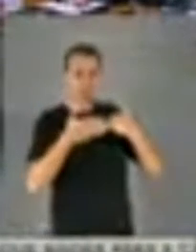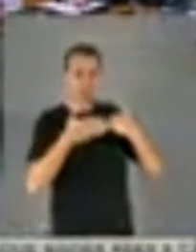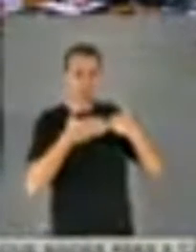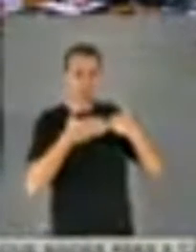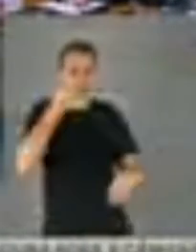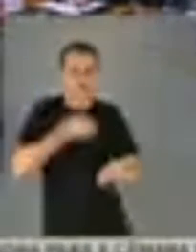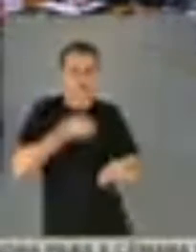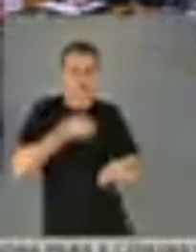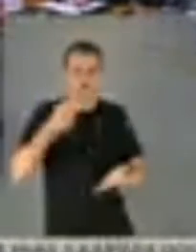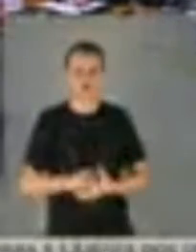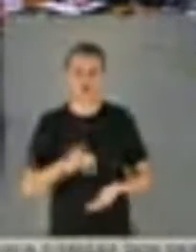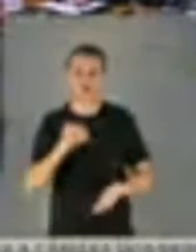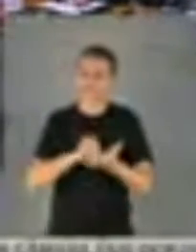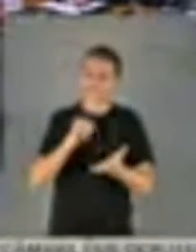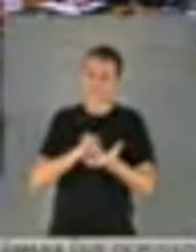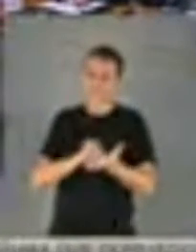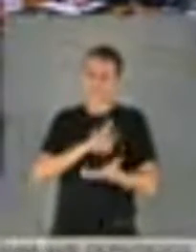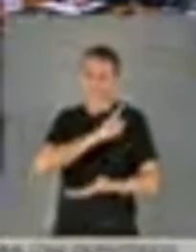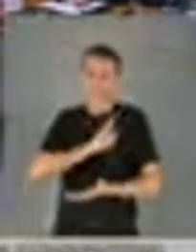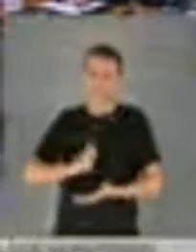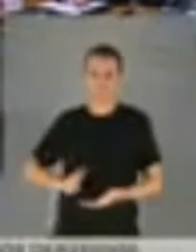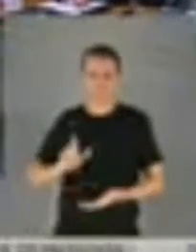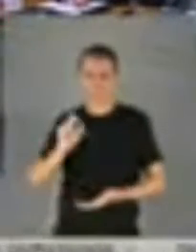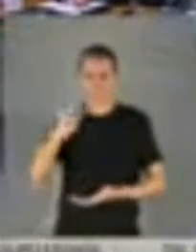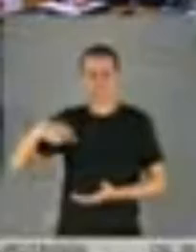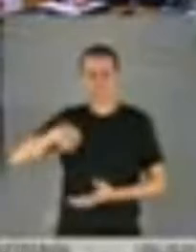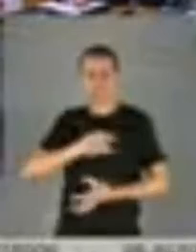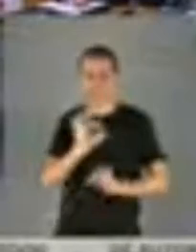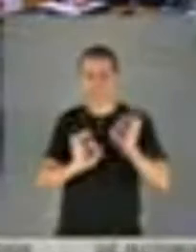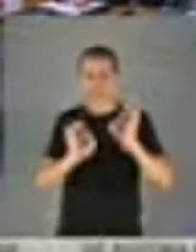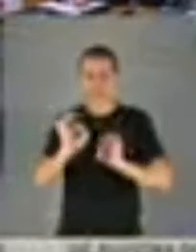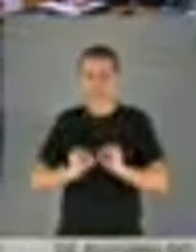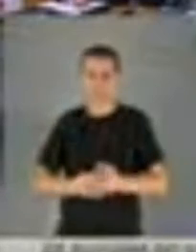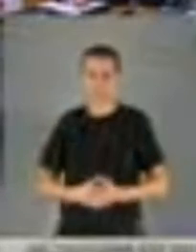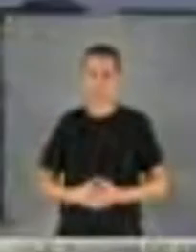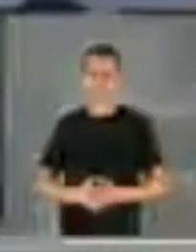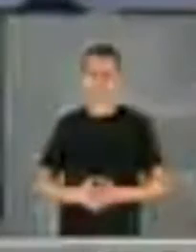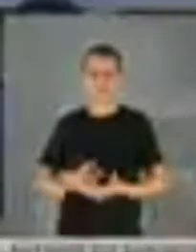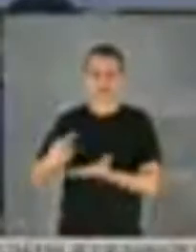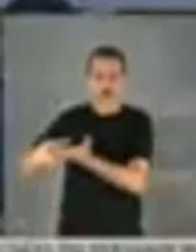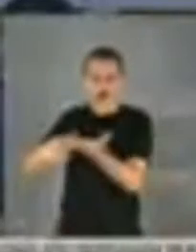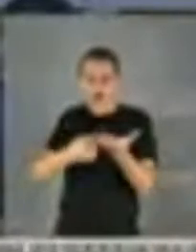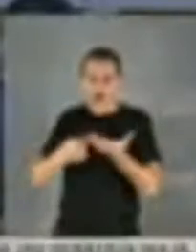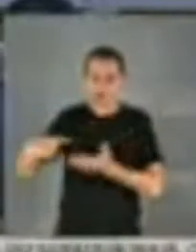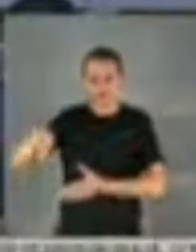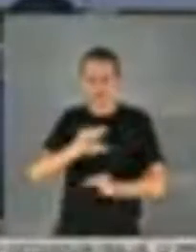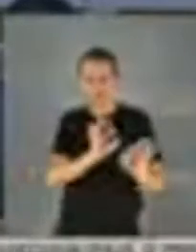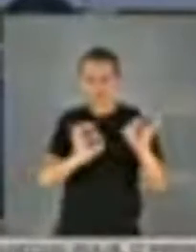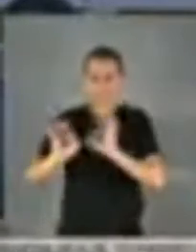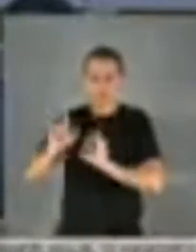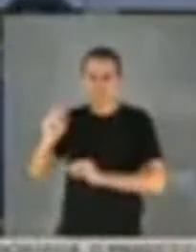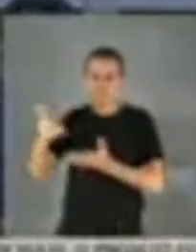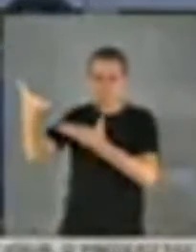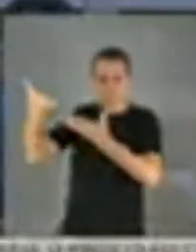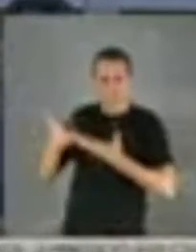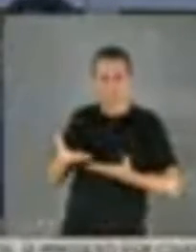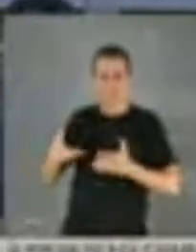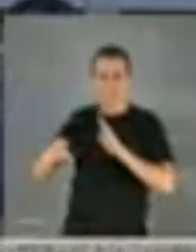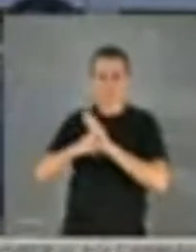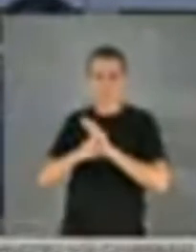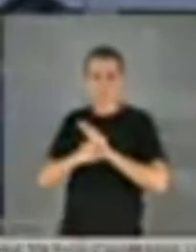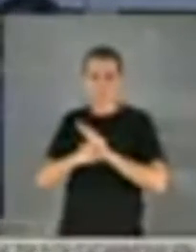Faltou um governador do acordo que nós fizemos. Só um minutinho. O acordo que nós fizemos, convocar o governador do